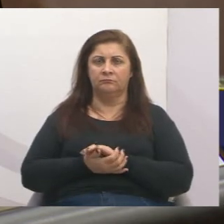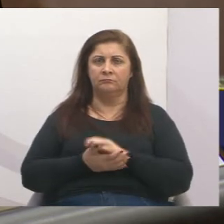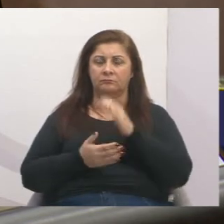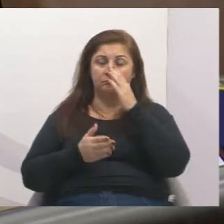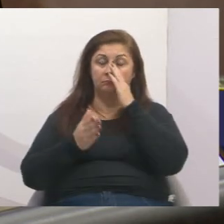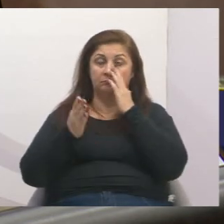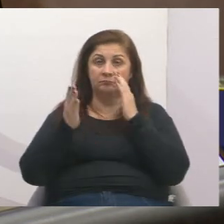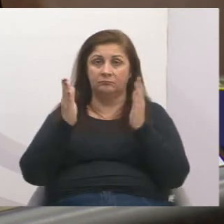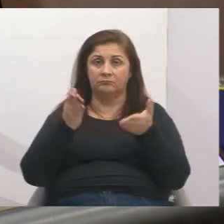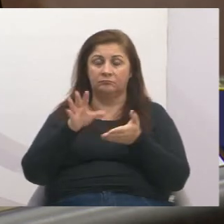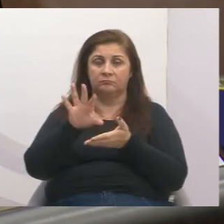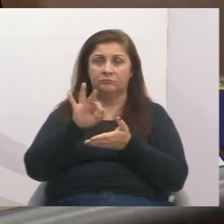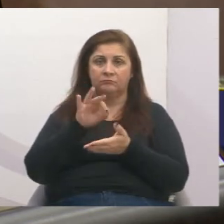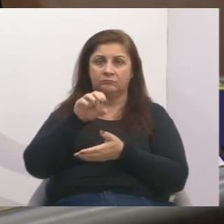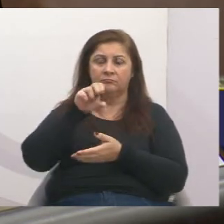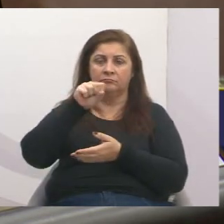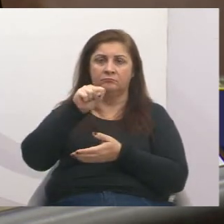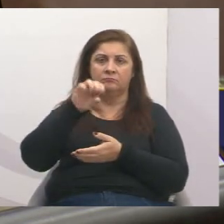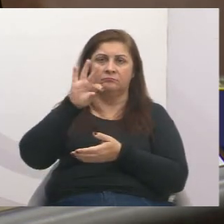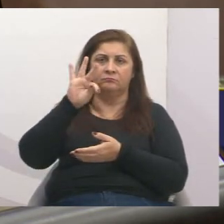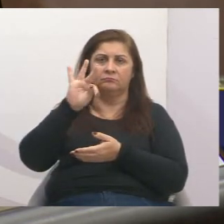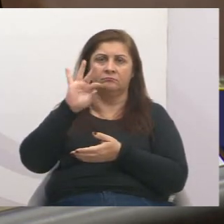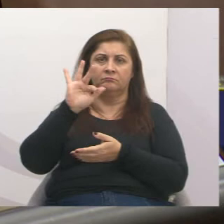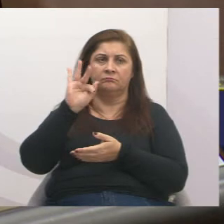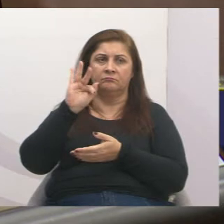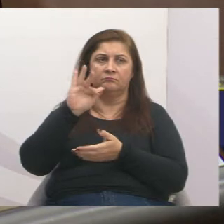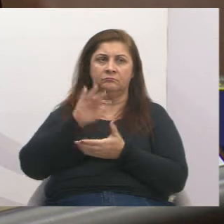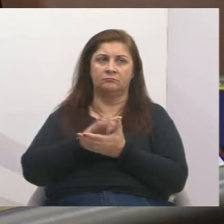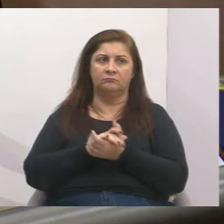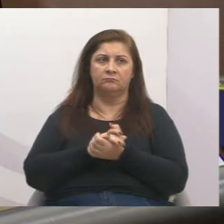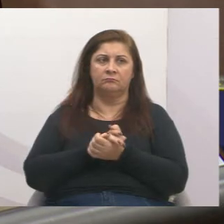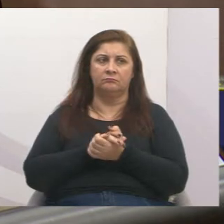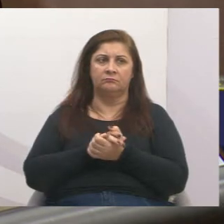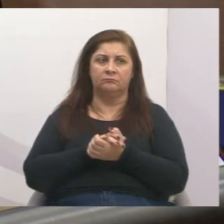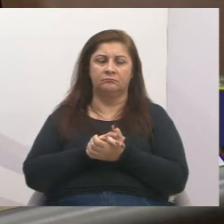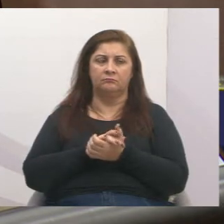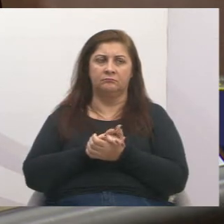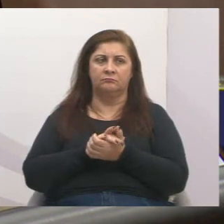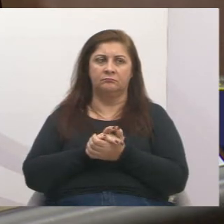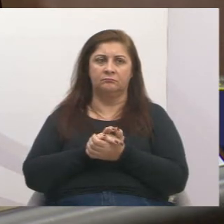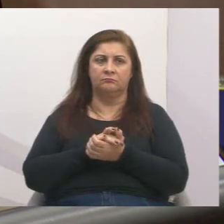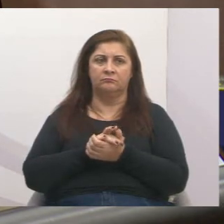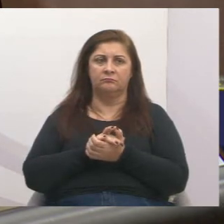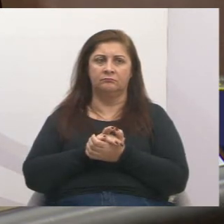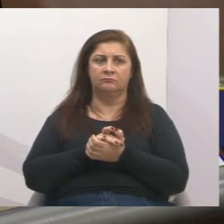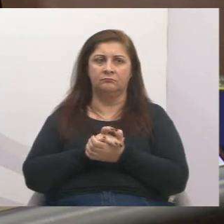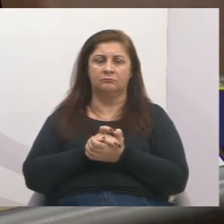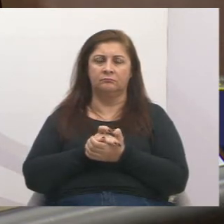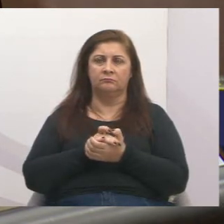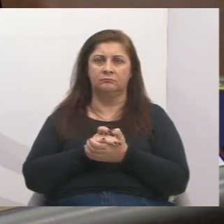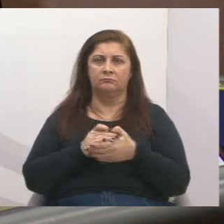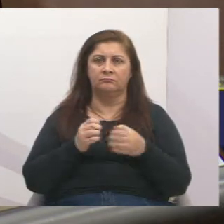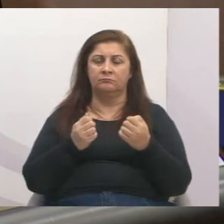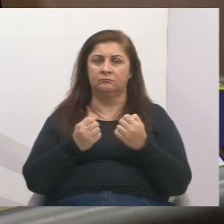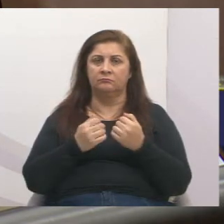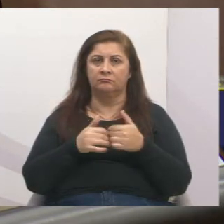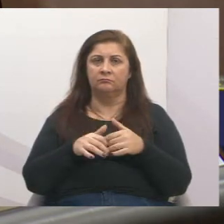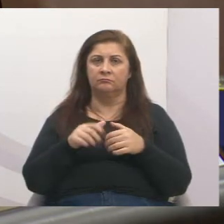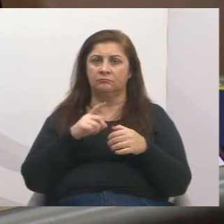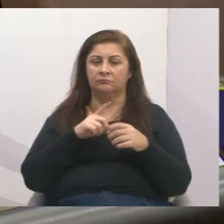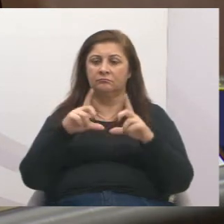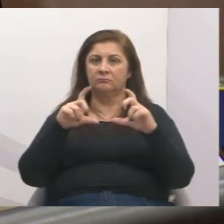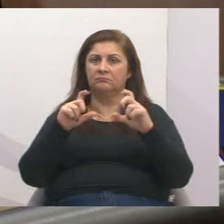Tribunal Federal, lá onde nós estivemos juntos, você se lembra, né? Tem foto sua lá. Então, agora é